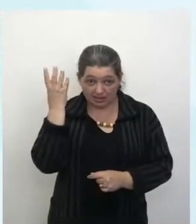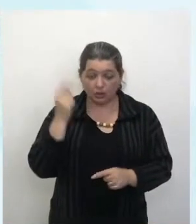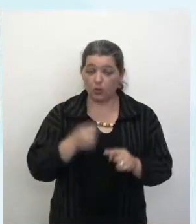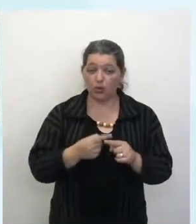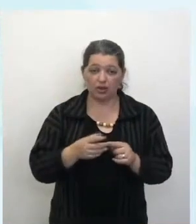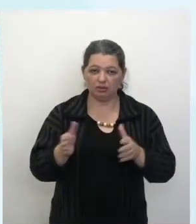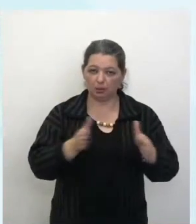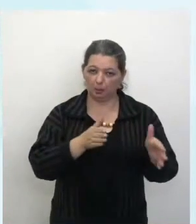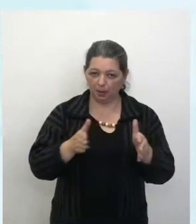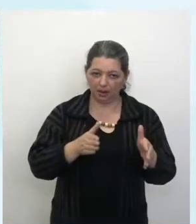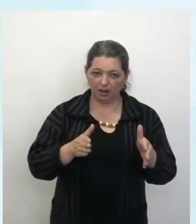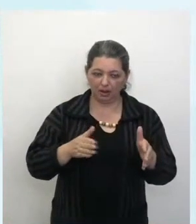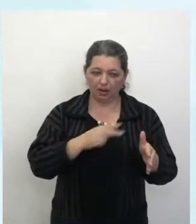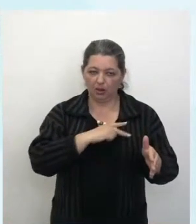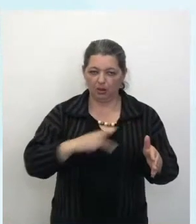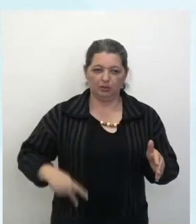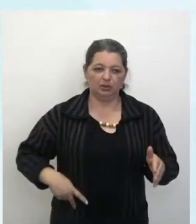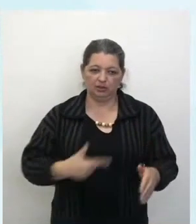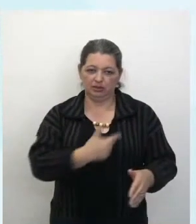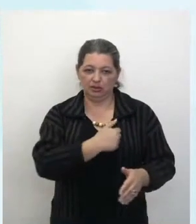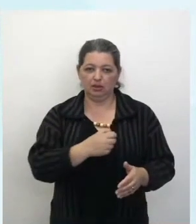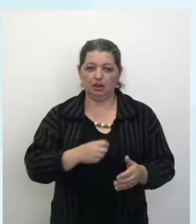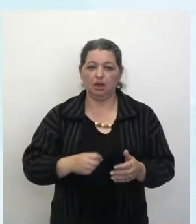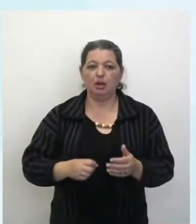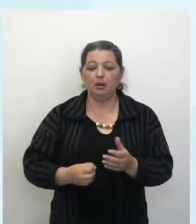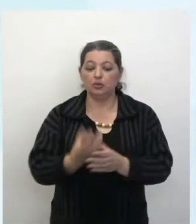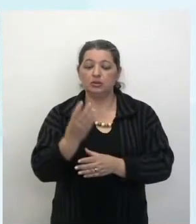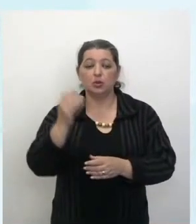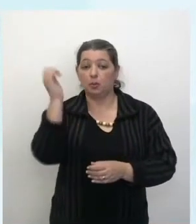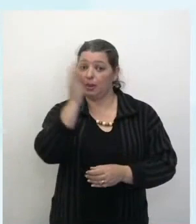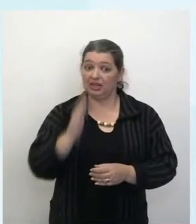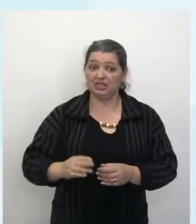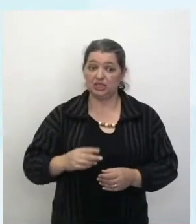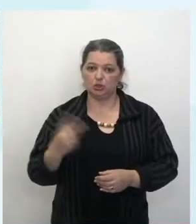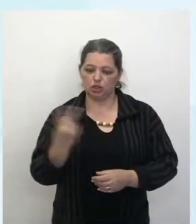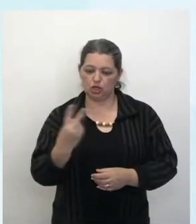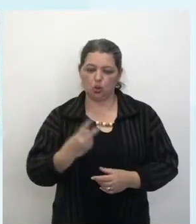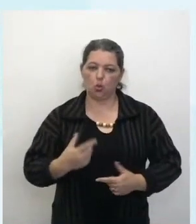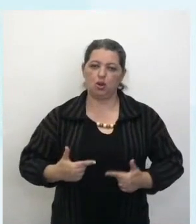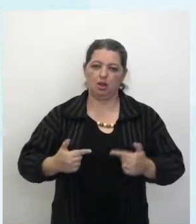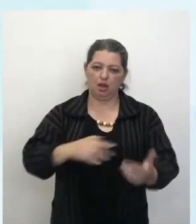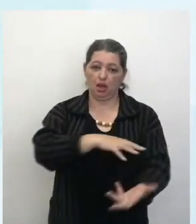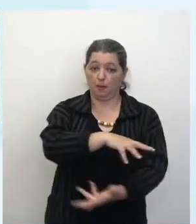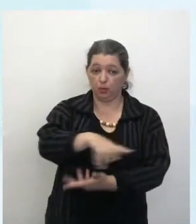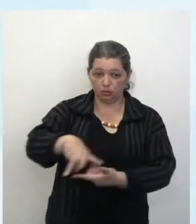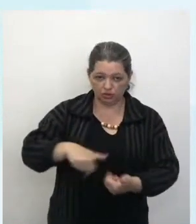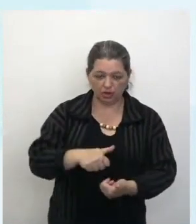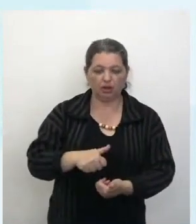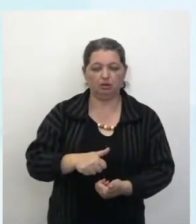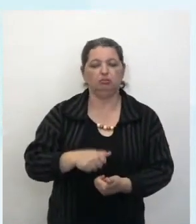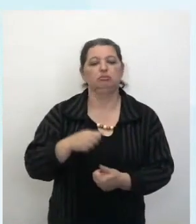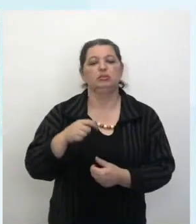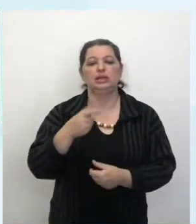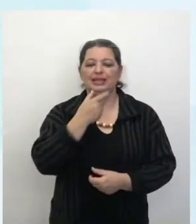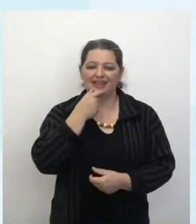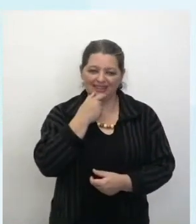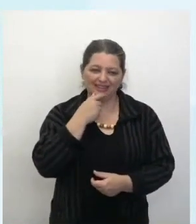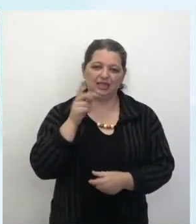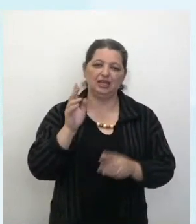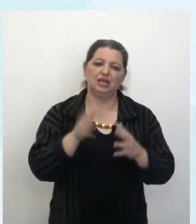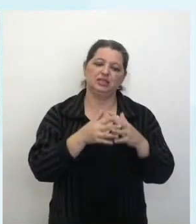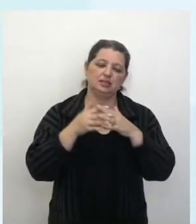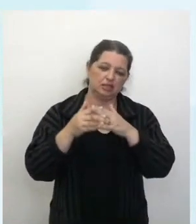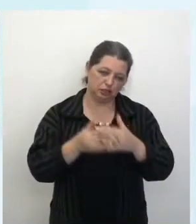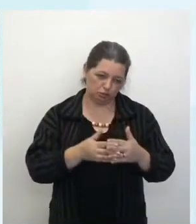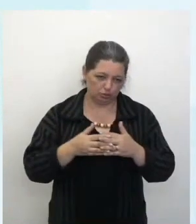o Brasil vai entrar na Segunda Guerra Mundial ao lado da Inglaterra dos Estados Unidos da